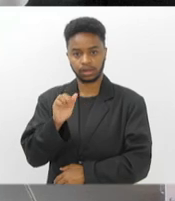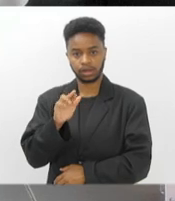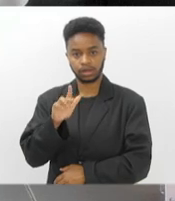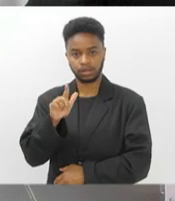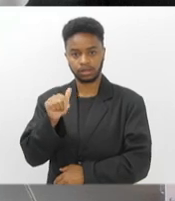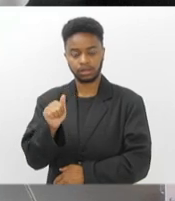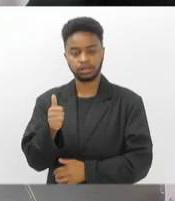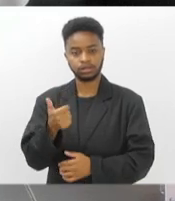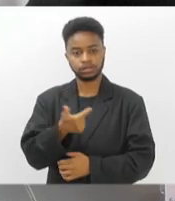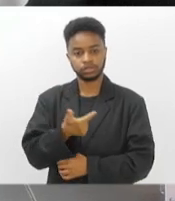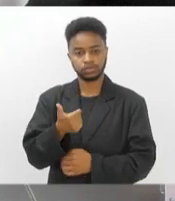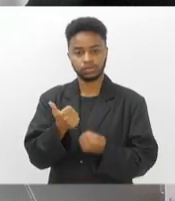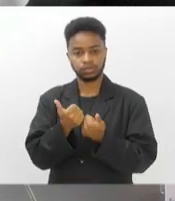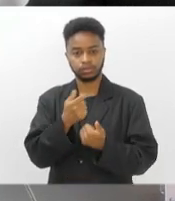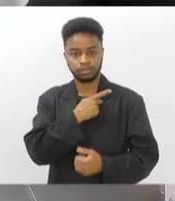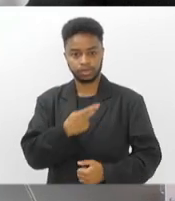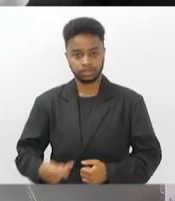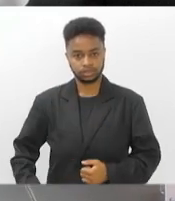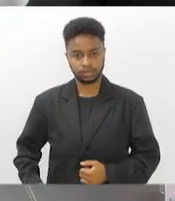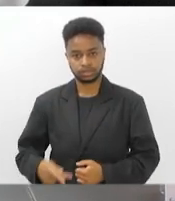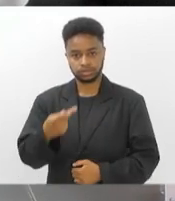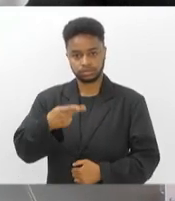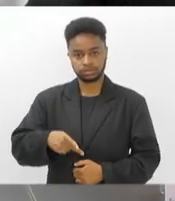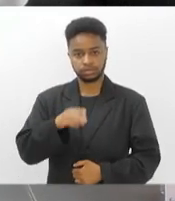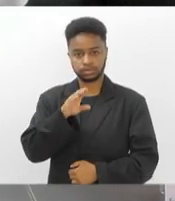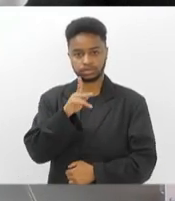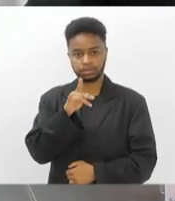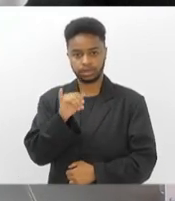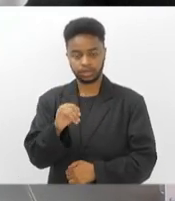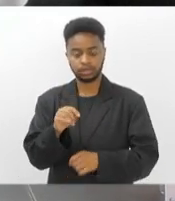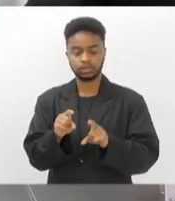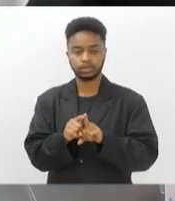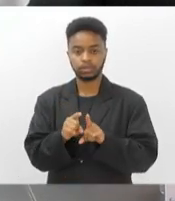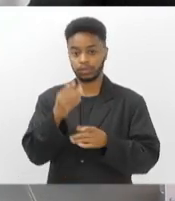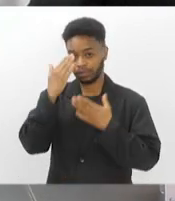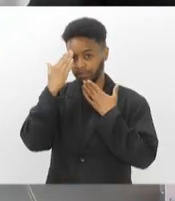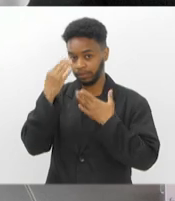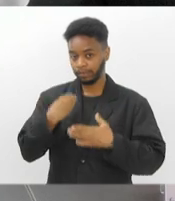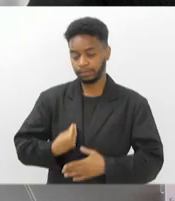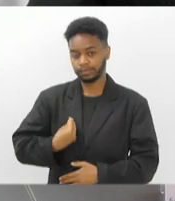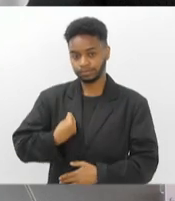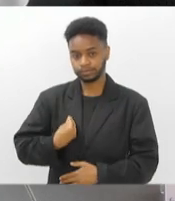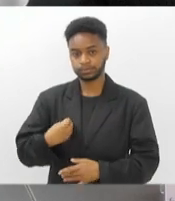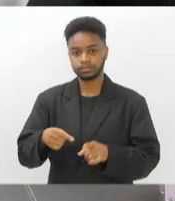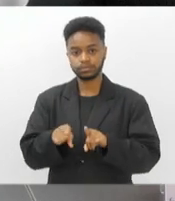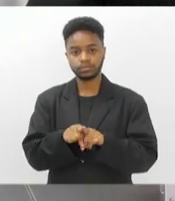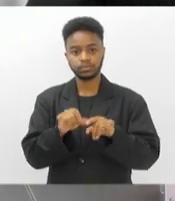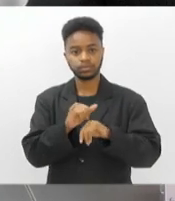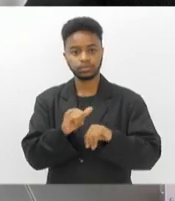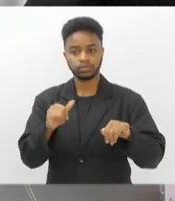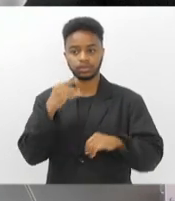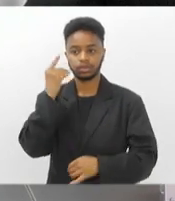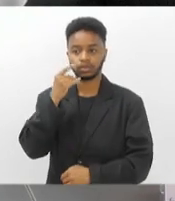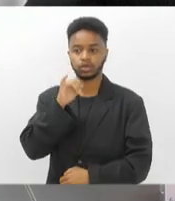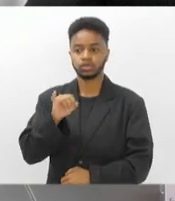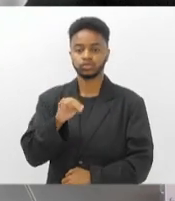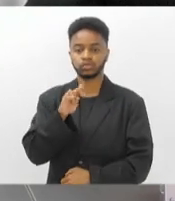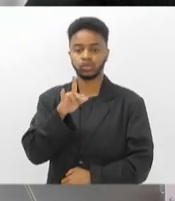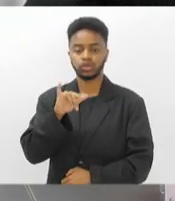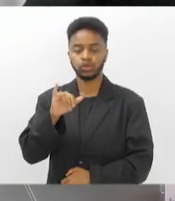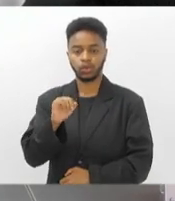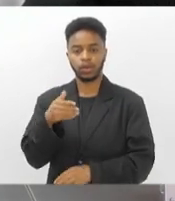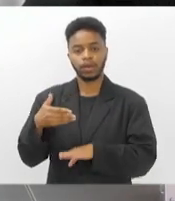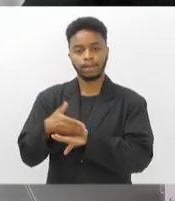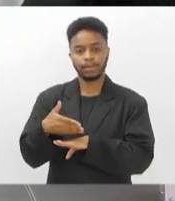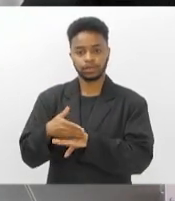vice-presidente desta CPI obrigado pela presença já eh dizendo que o deputado Júlio Rocha está participando